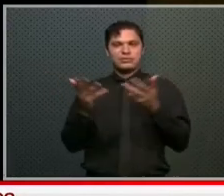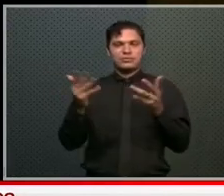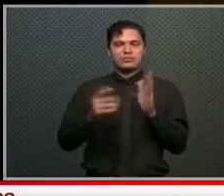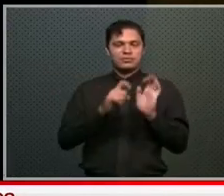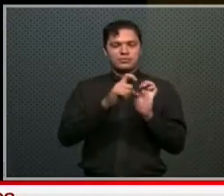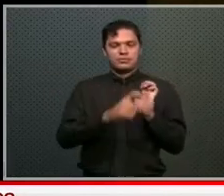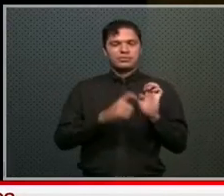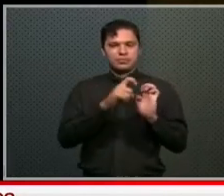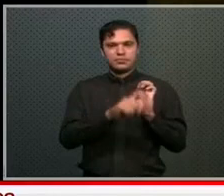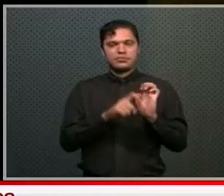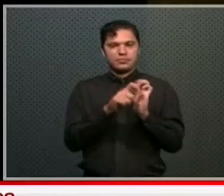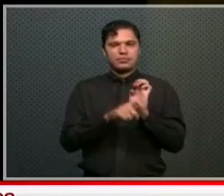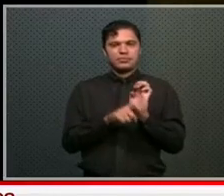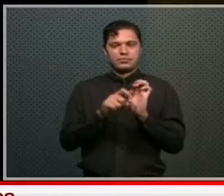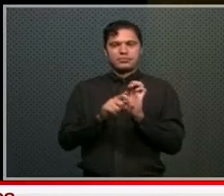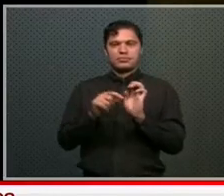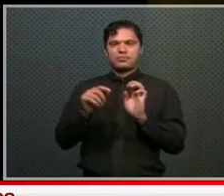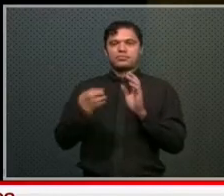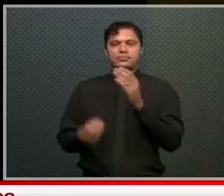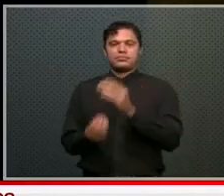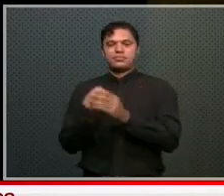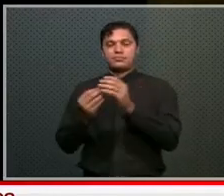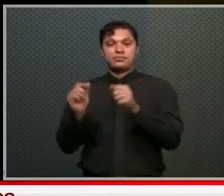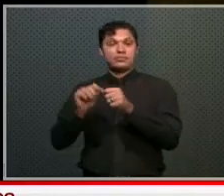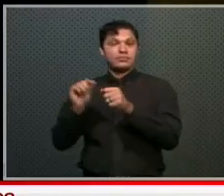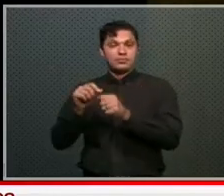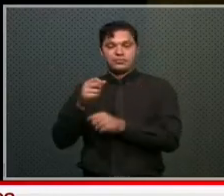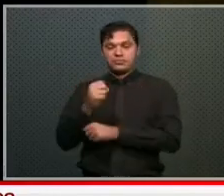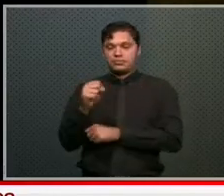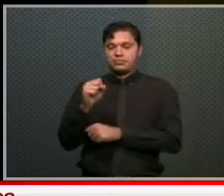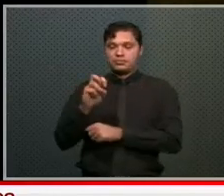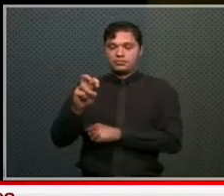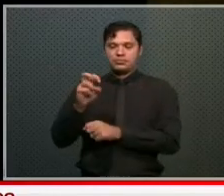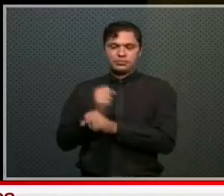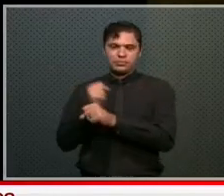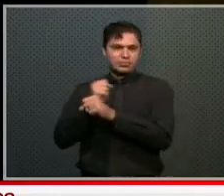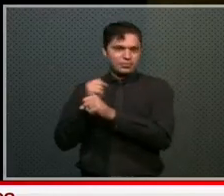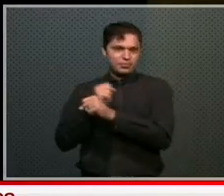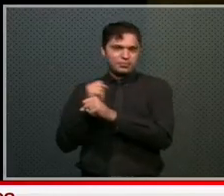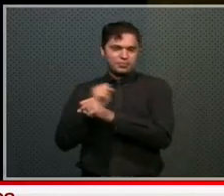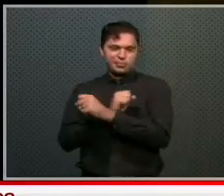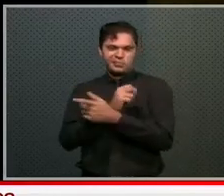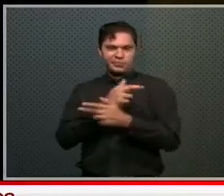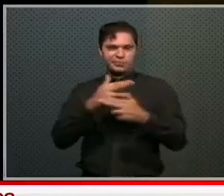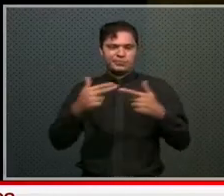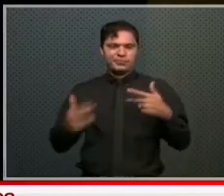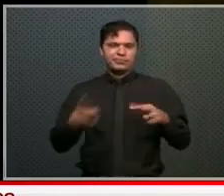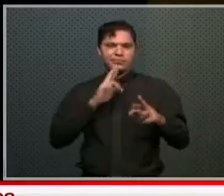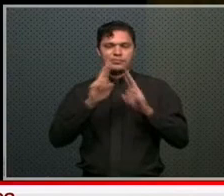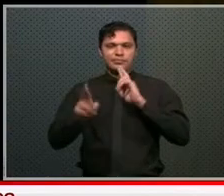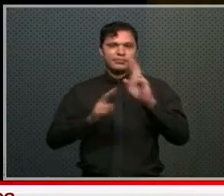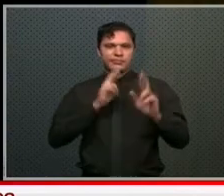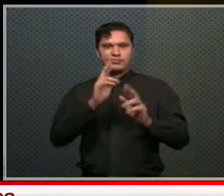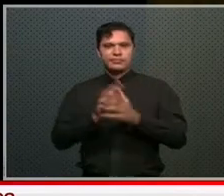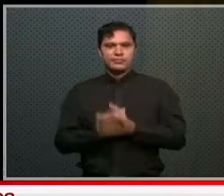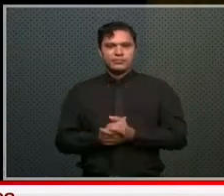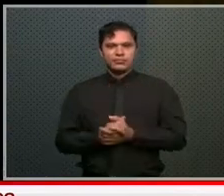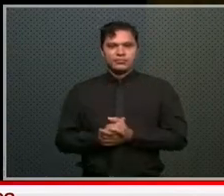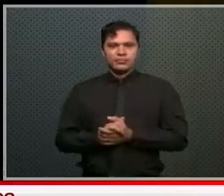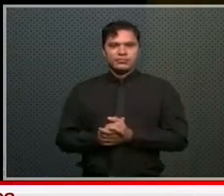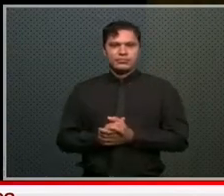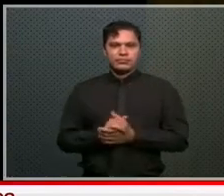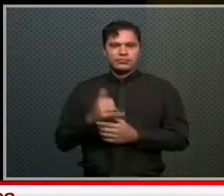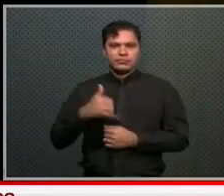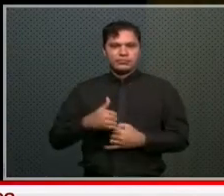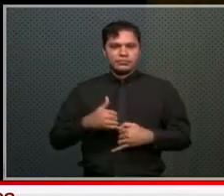Oriental completará 85 anos anos de múltiplos resultados motivo pelo qual muito nos